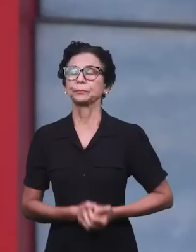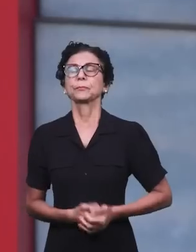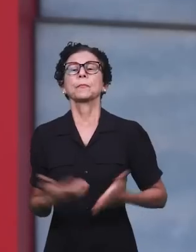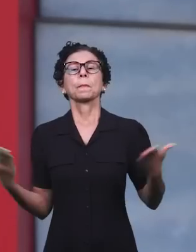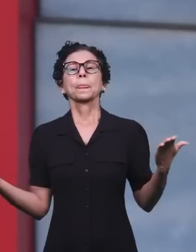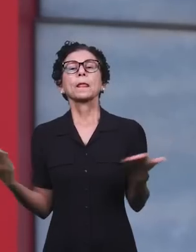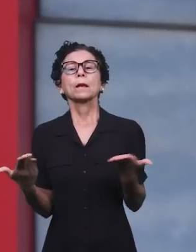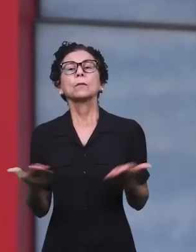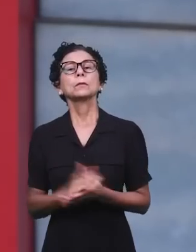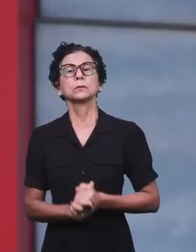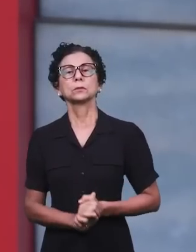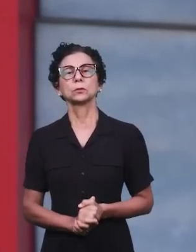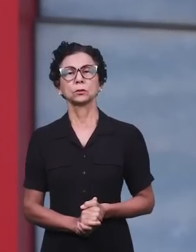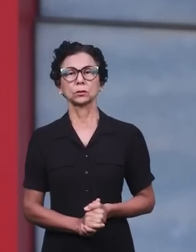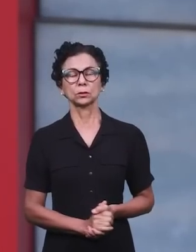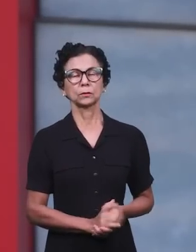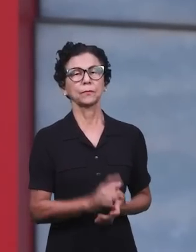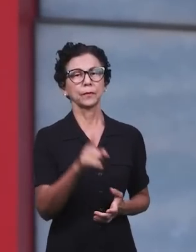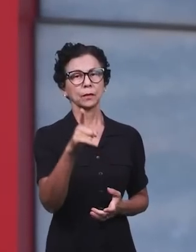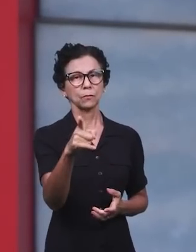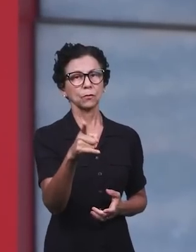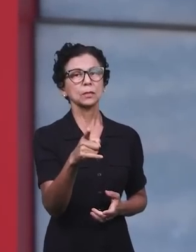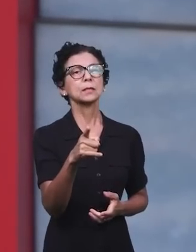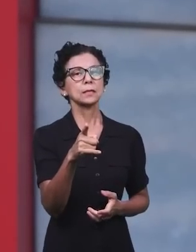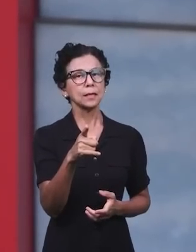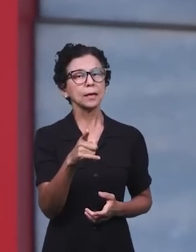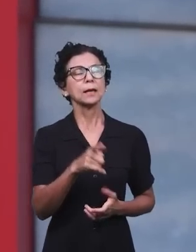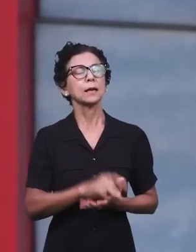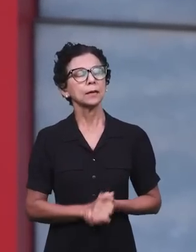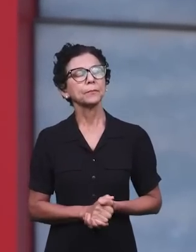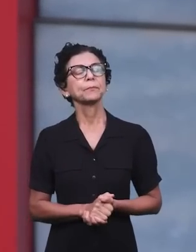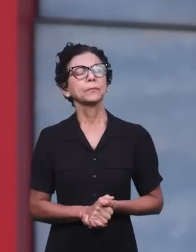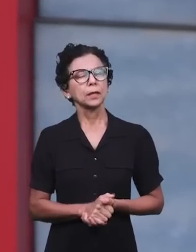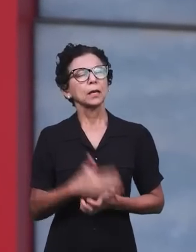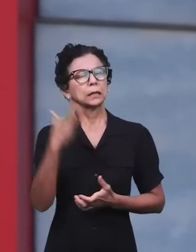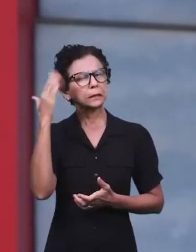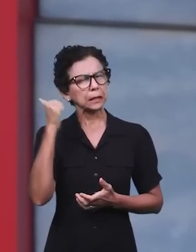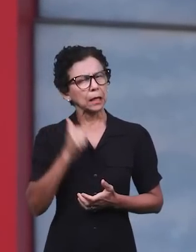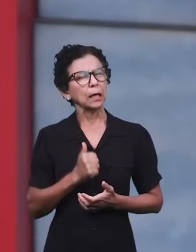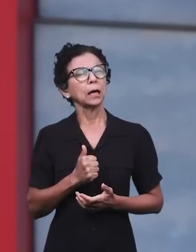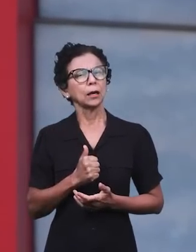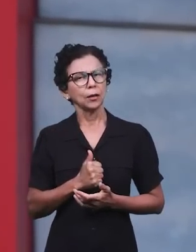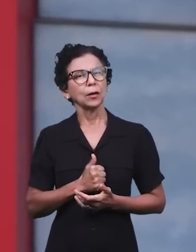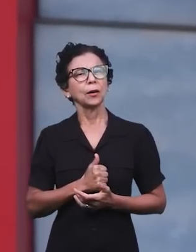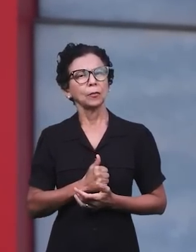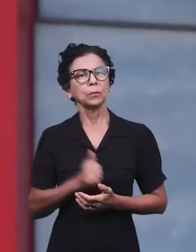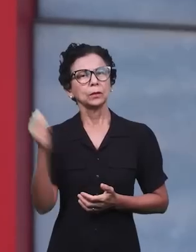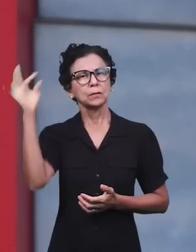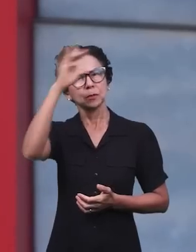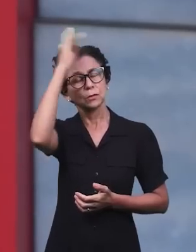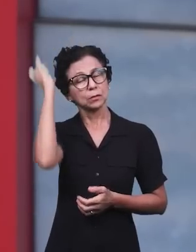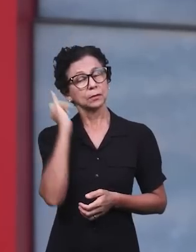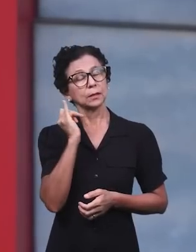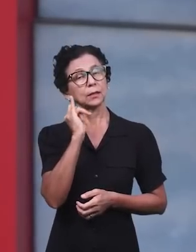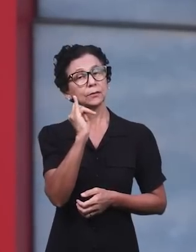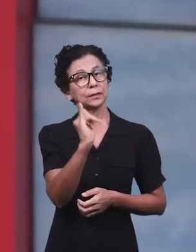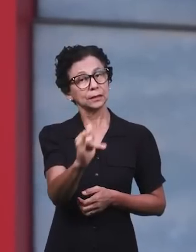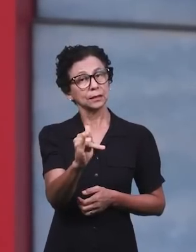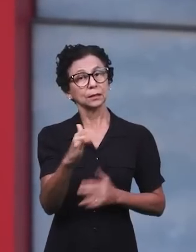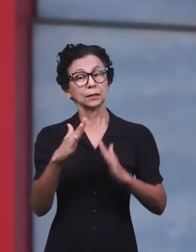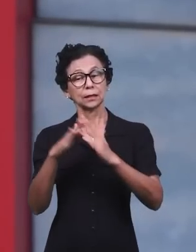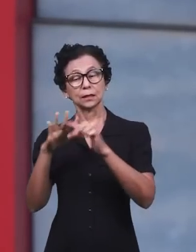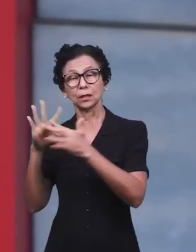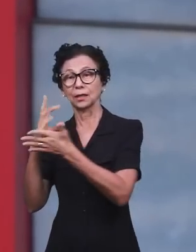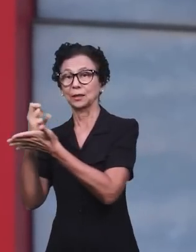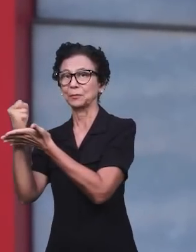avisado, você está sendo informado pelo Espírito Santo, que conduz a sua igreja, que daqui a pouco nós estaremos